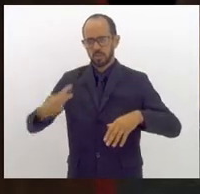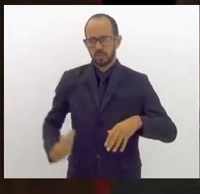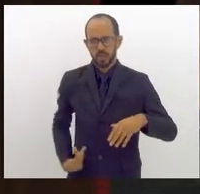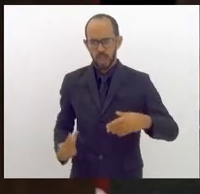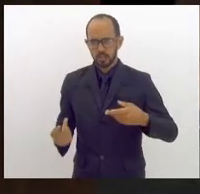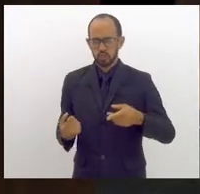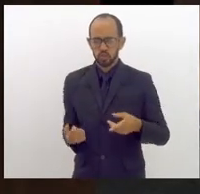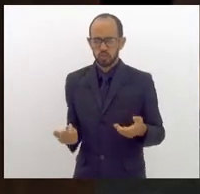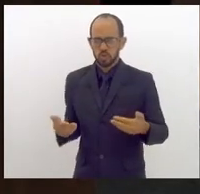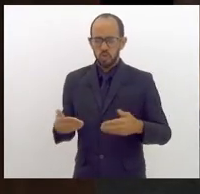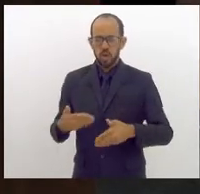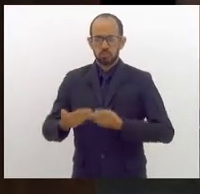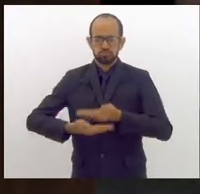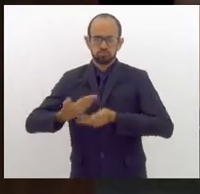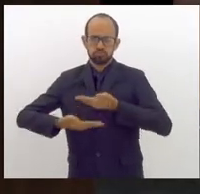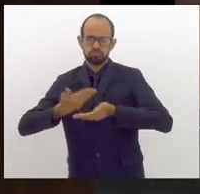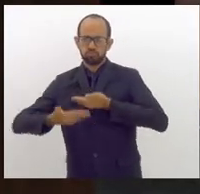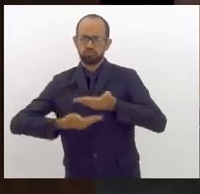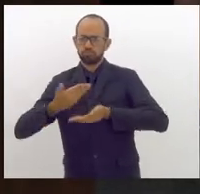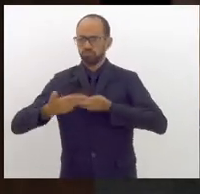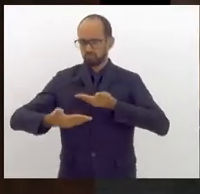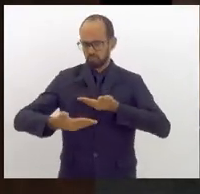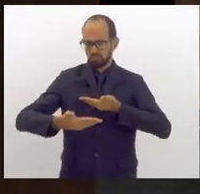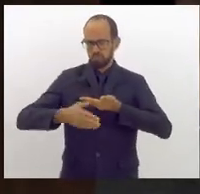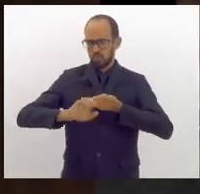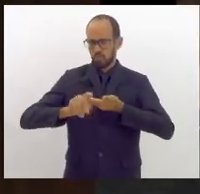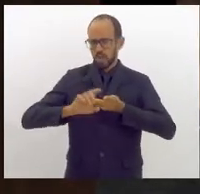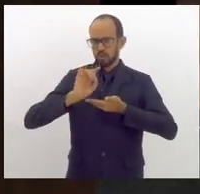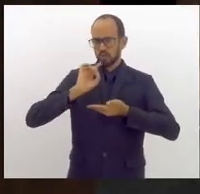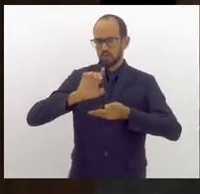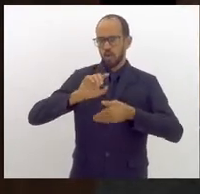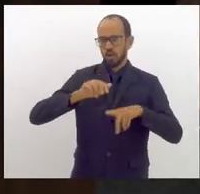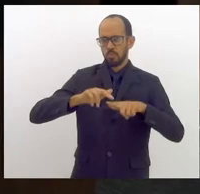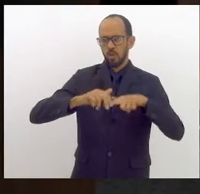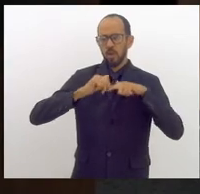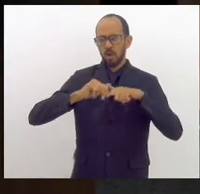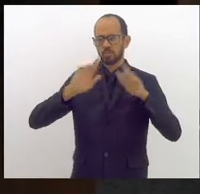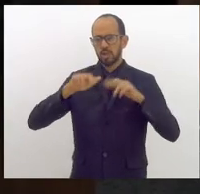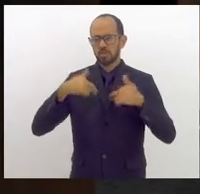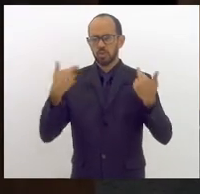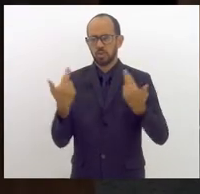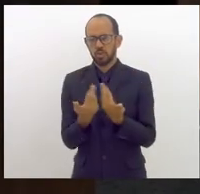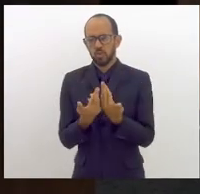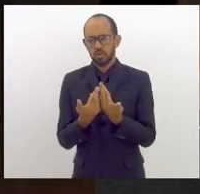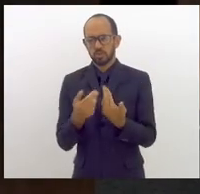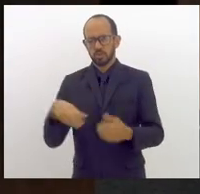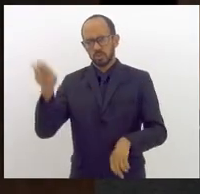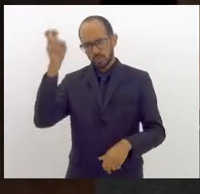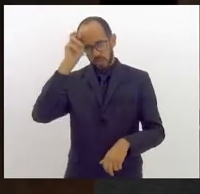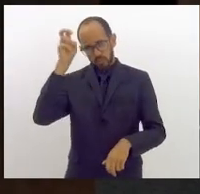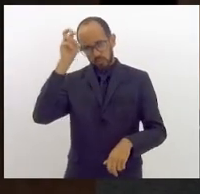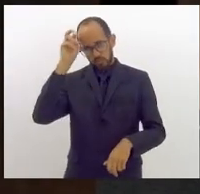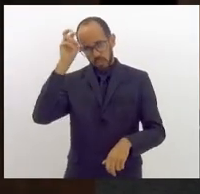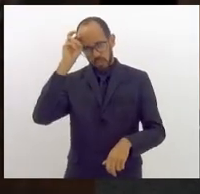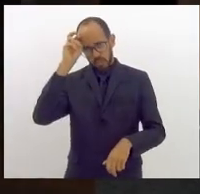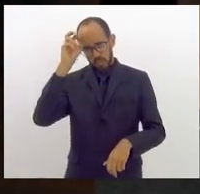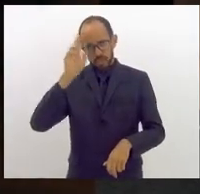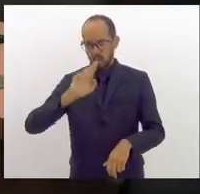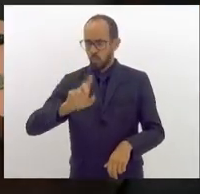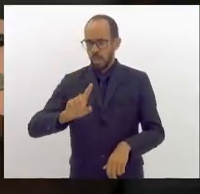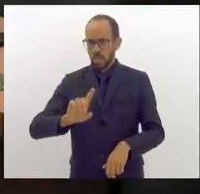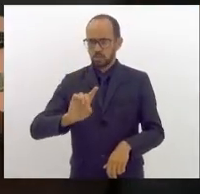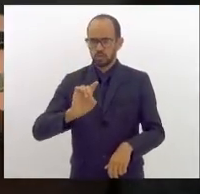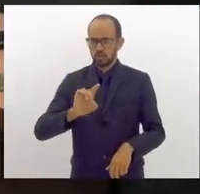companheirismo né Não só por conta da reuniões de quinta-feira das Quintas né